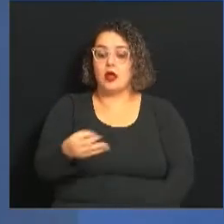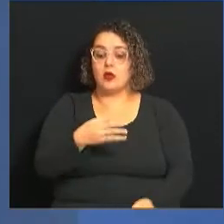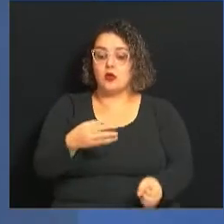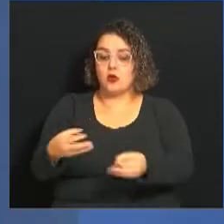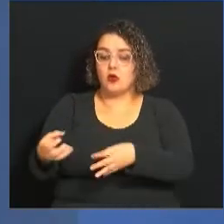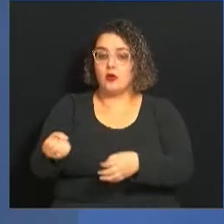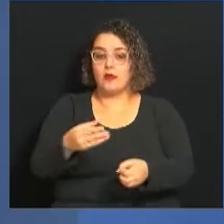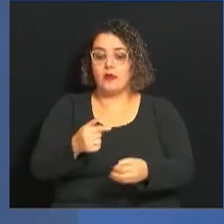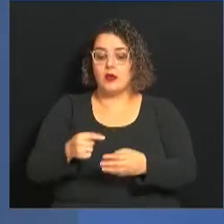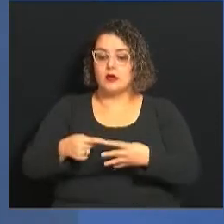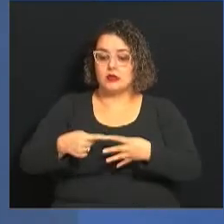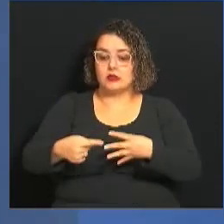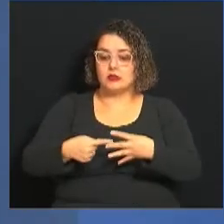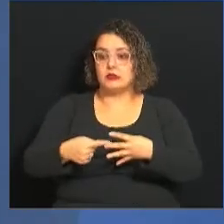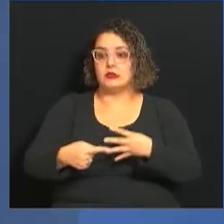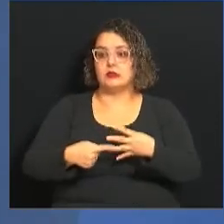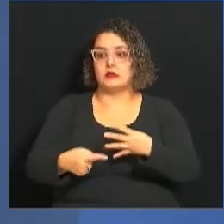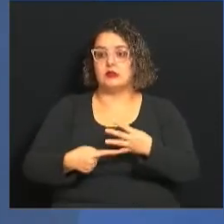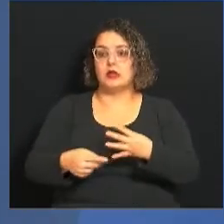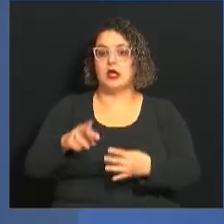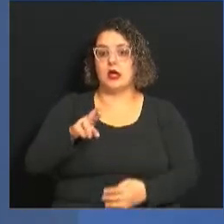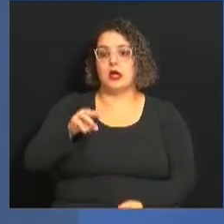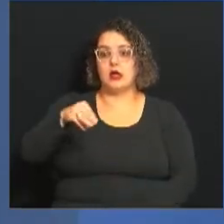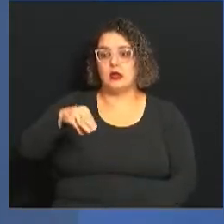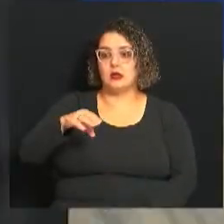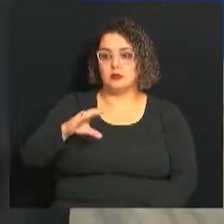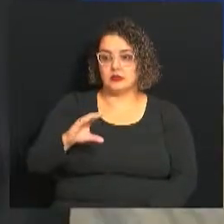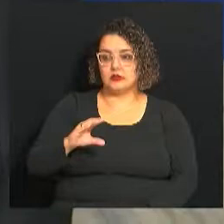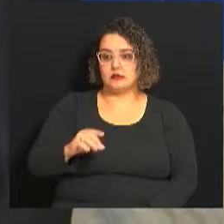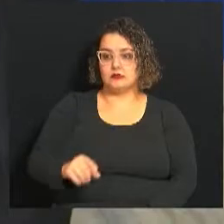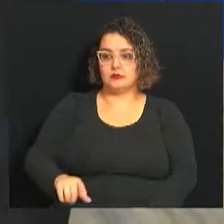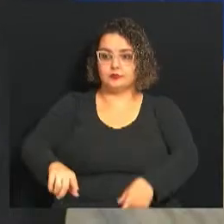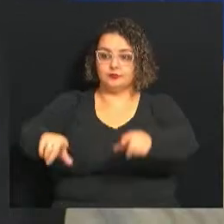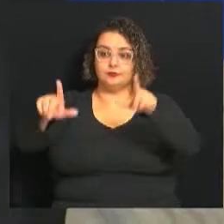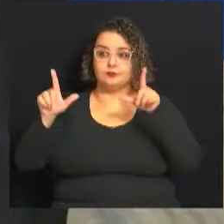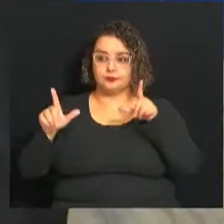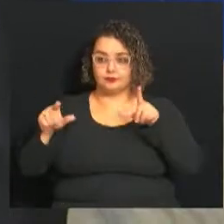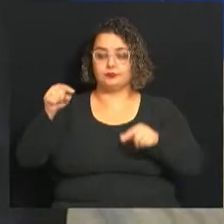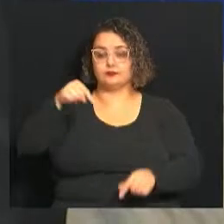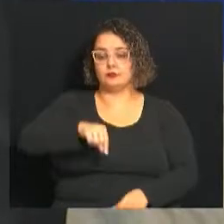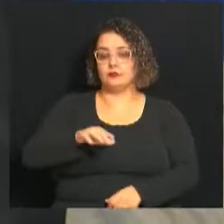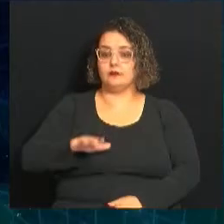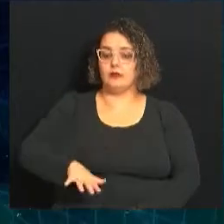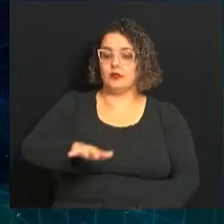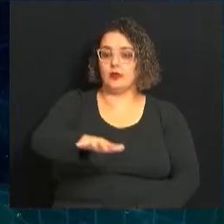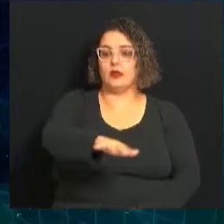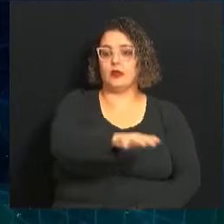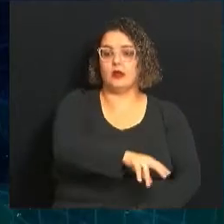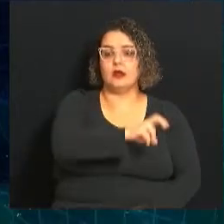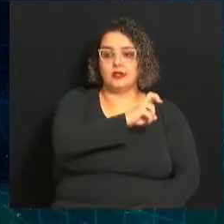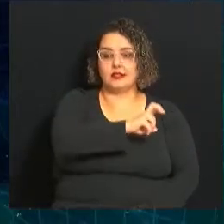semanal aqui na RMC. Vamos à tela? Olha, a gente tem aqui na nossa região